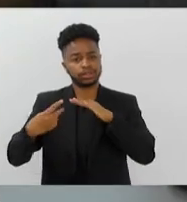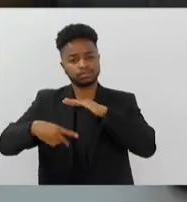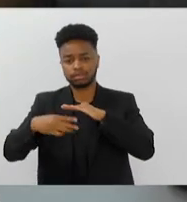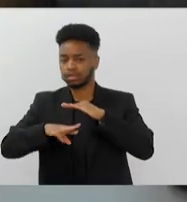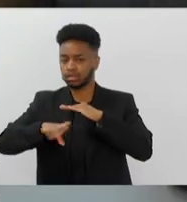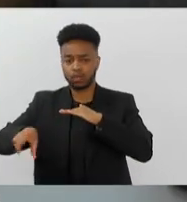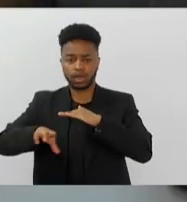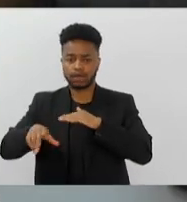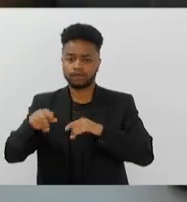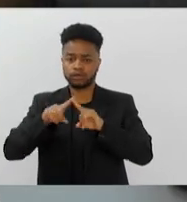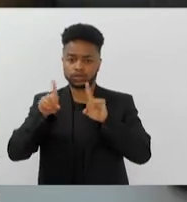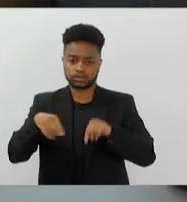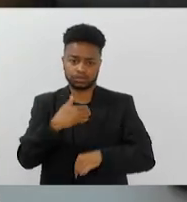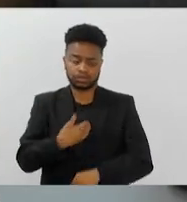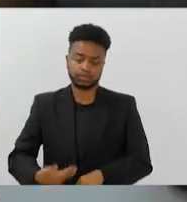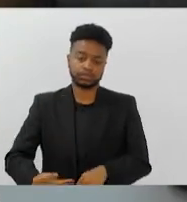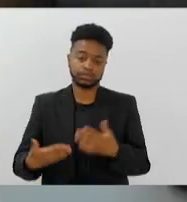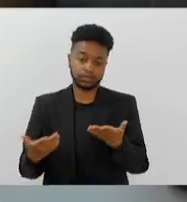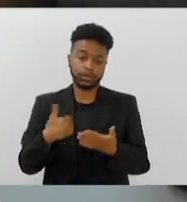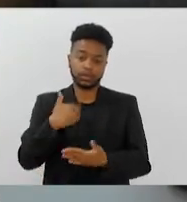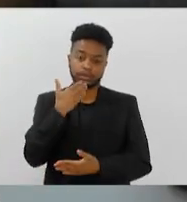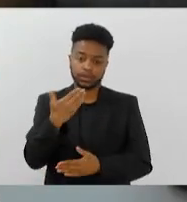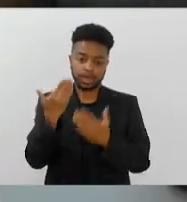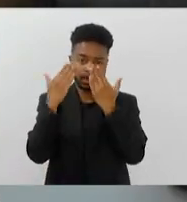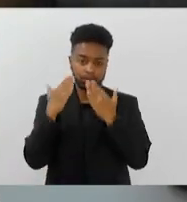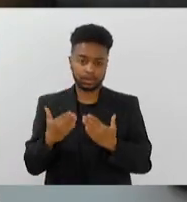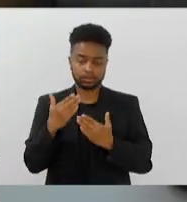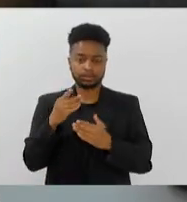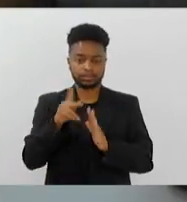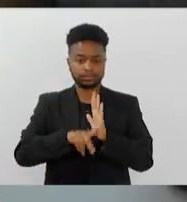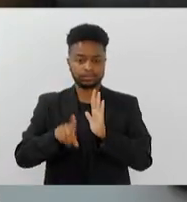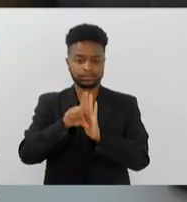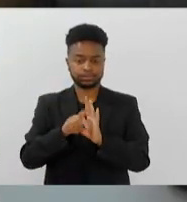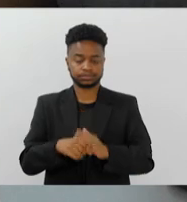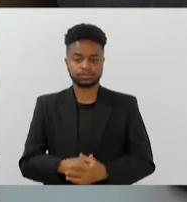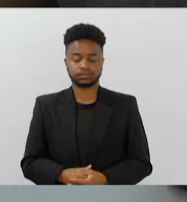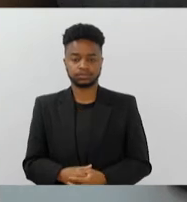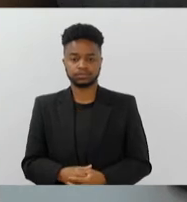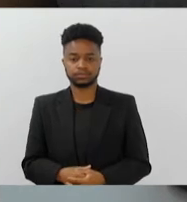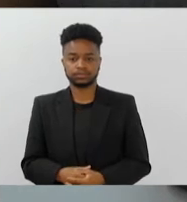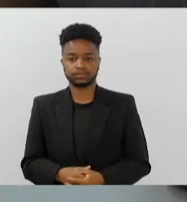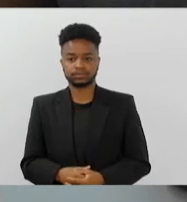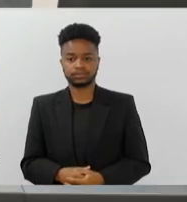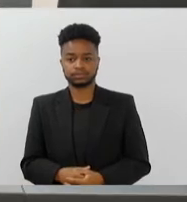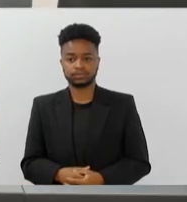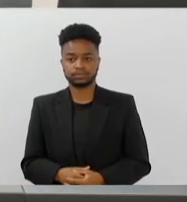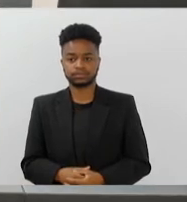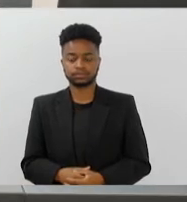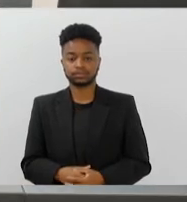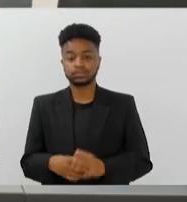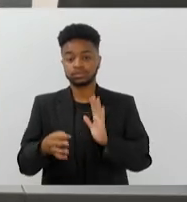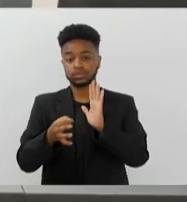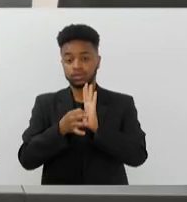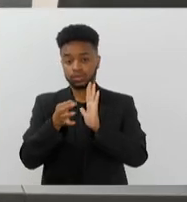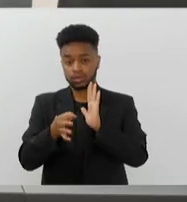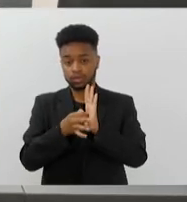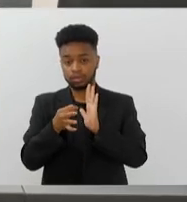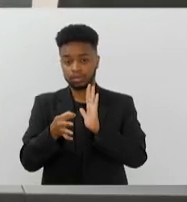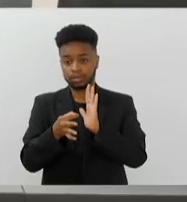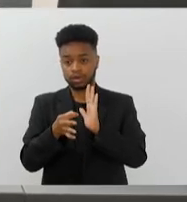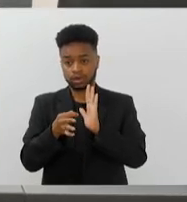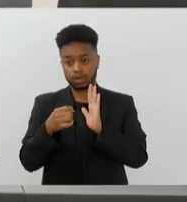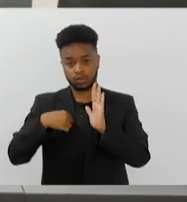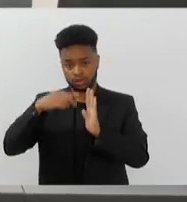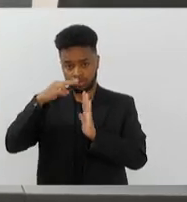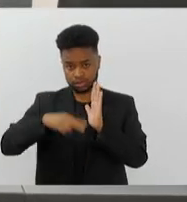eu gostaria de pedir vista desse projeto de lei. É, como eu disse, o parecer, deputado Luiz Paulo, eu estou lendo